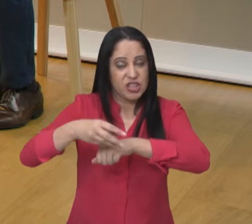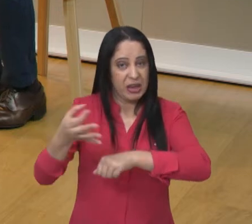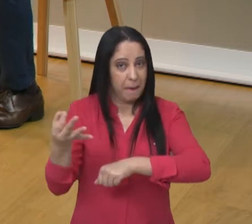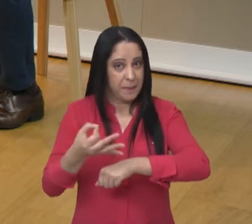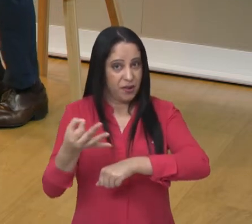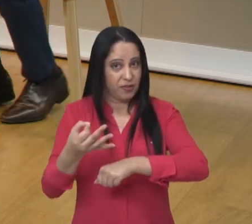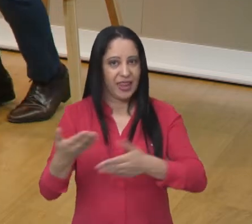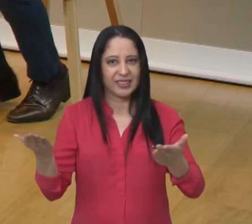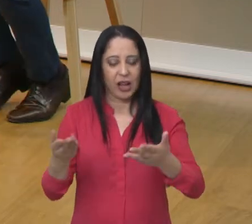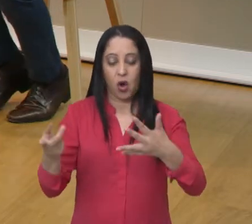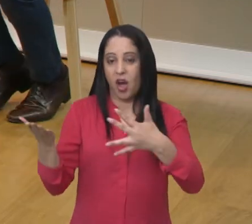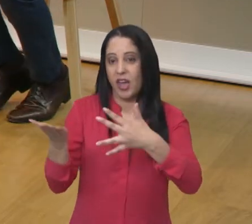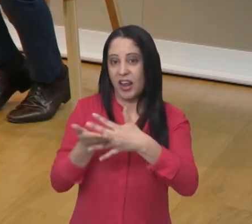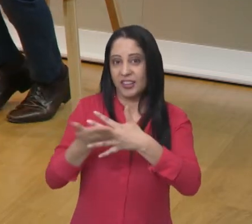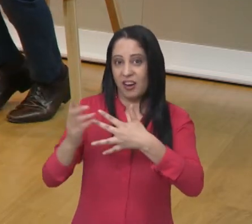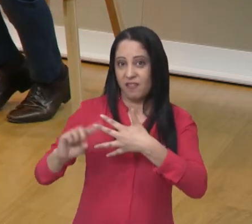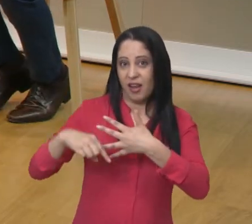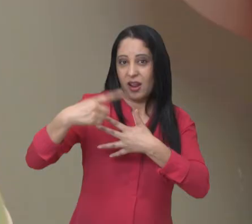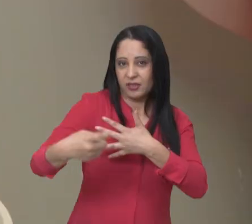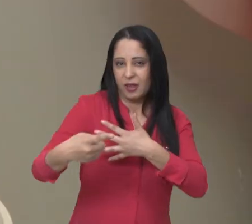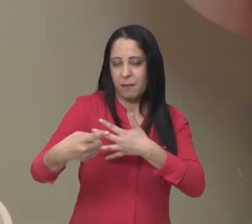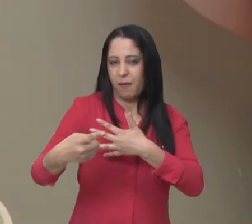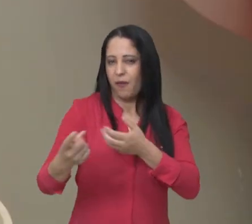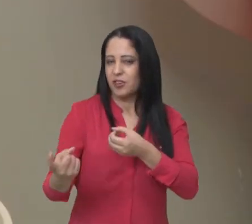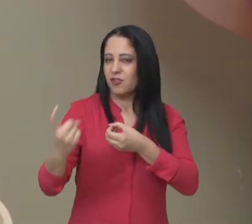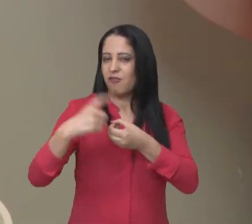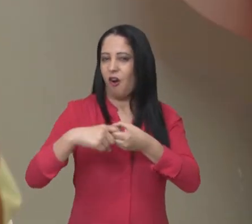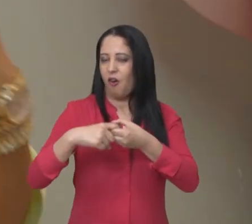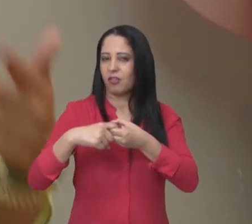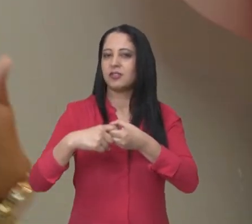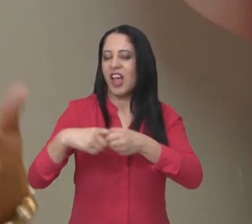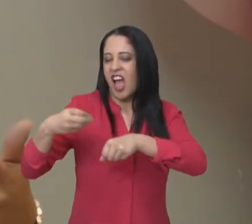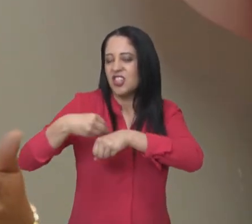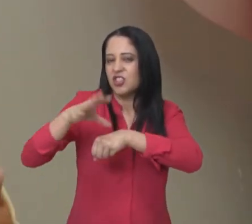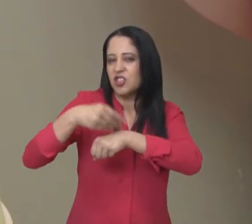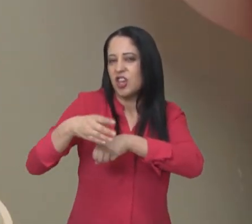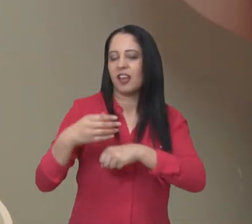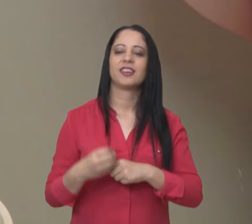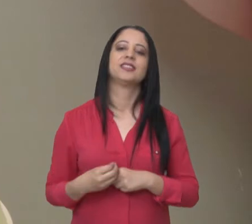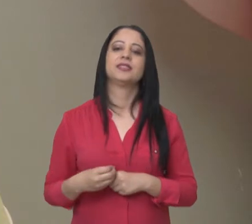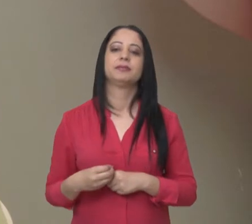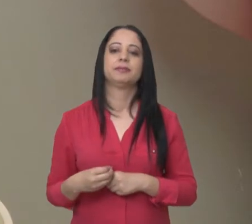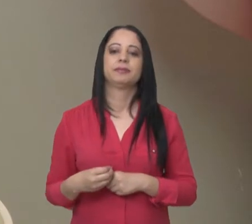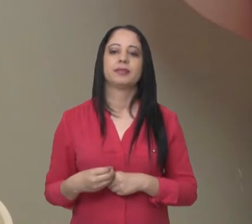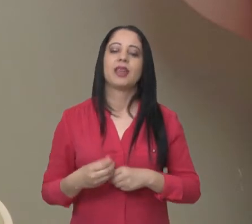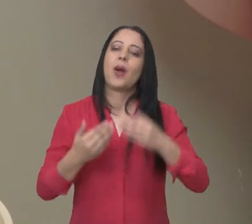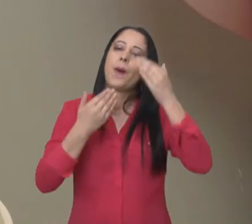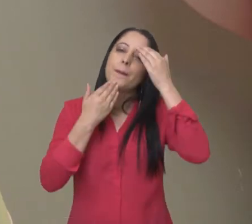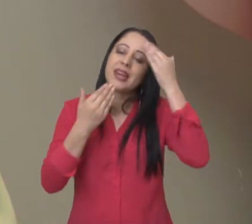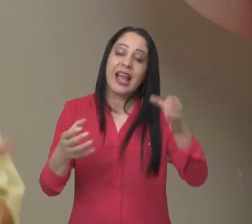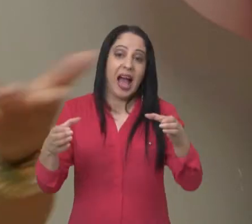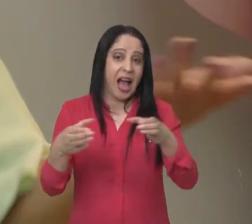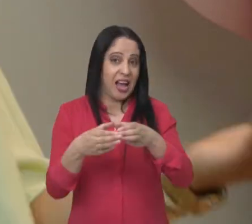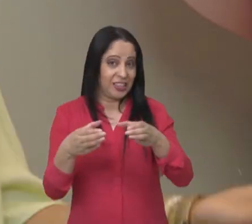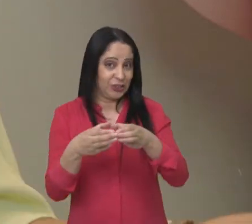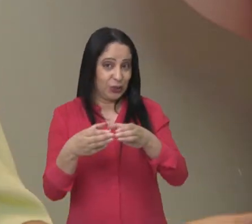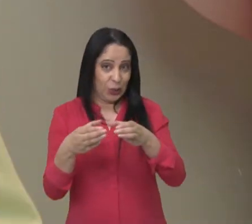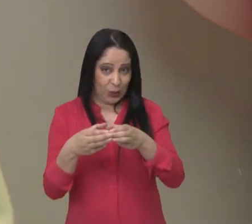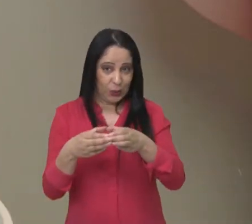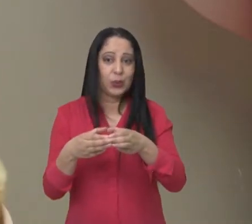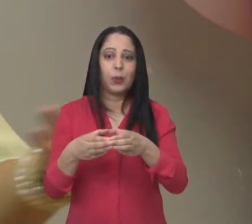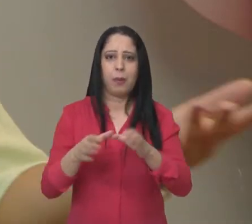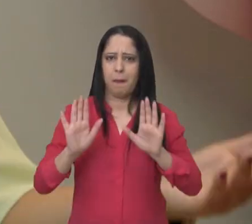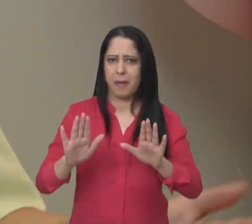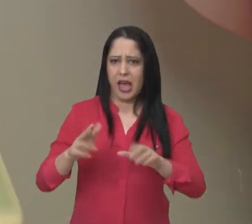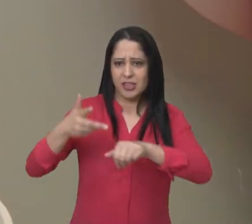com essa dica de ouro, a gente vai para o intervalo e volta já já com outras dicas bem especiais também. E agradecer aqui a equipe, né, que eu